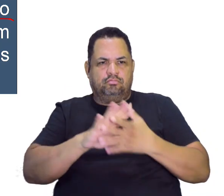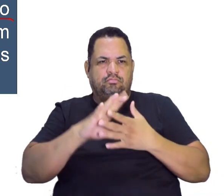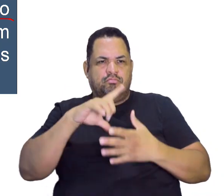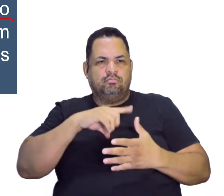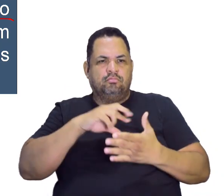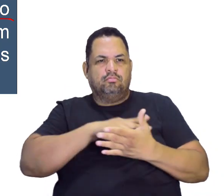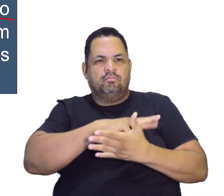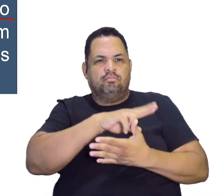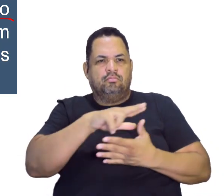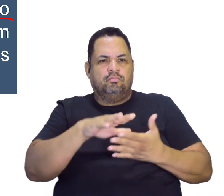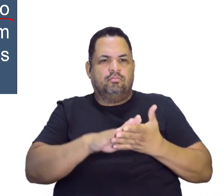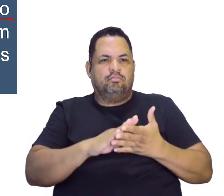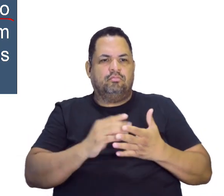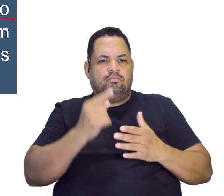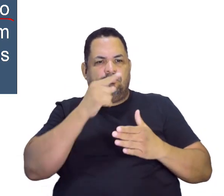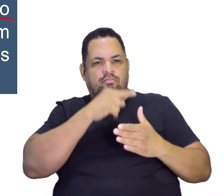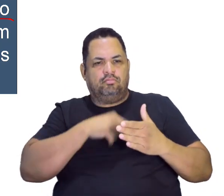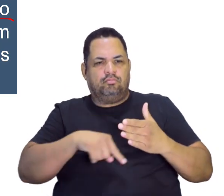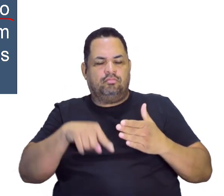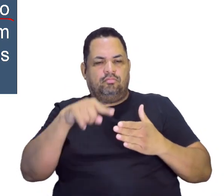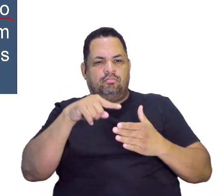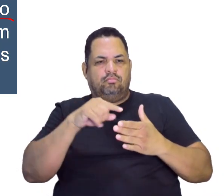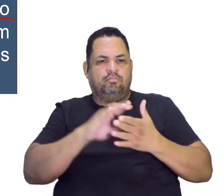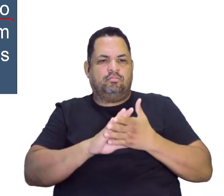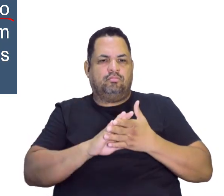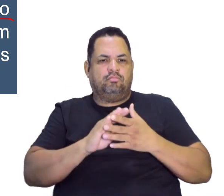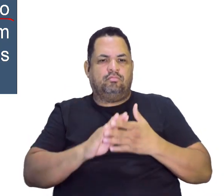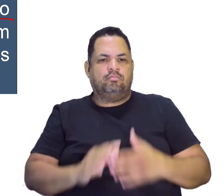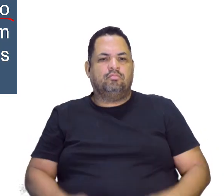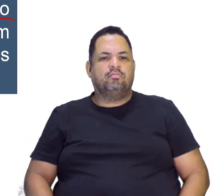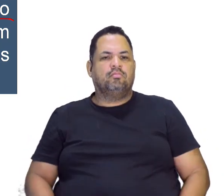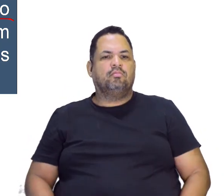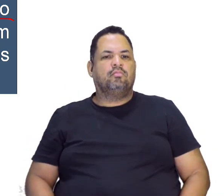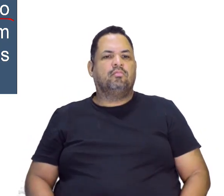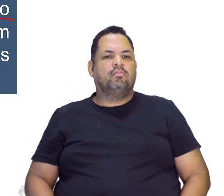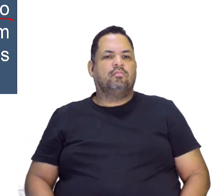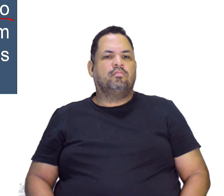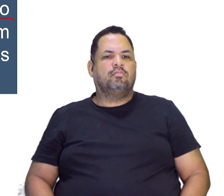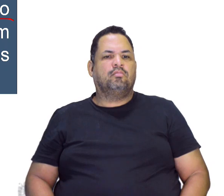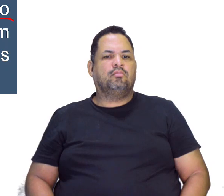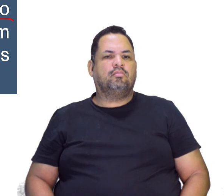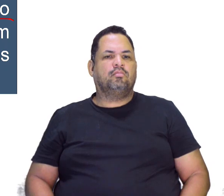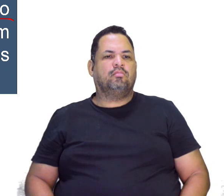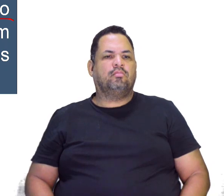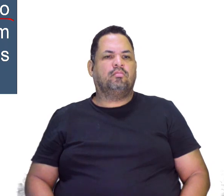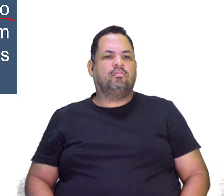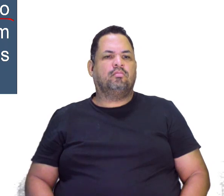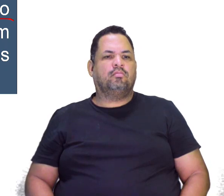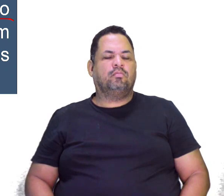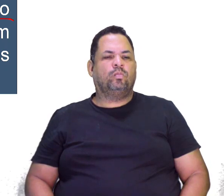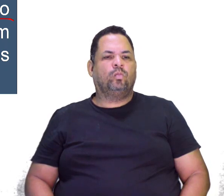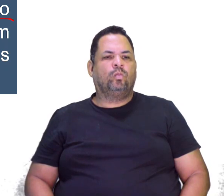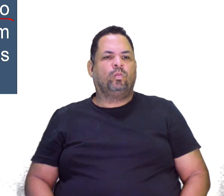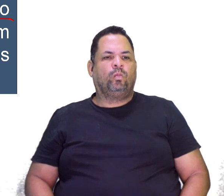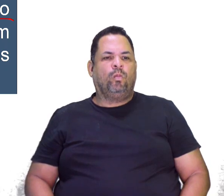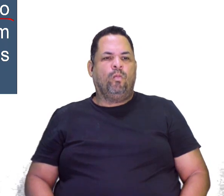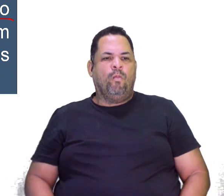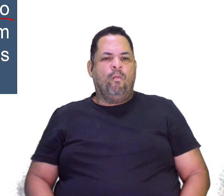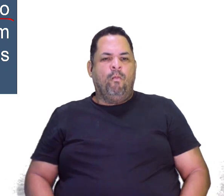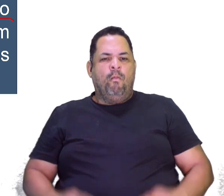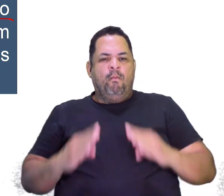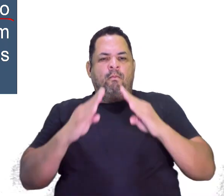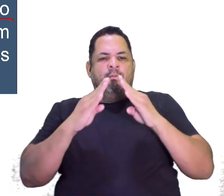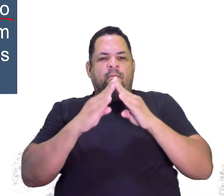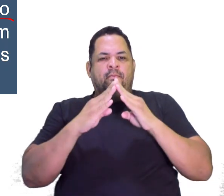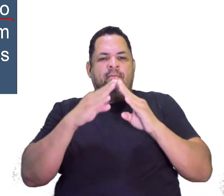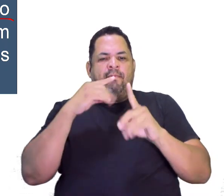elementos aqui né círculos Unos cubos eh olha aí igreja aqui ó né